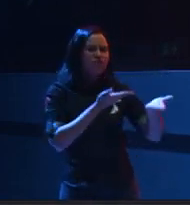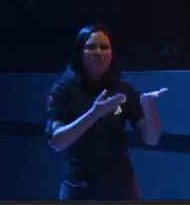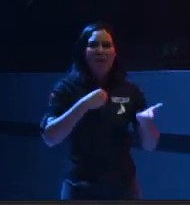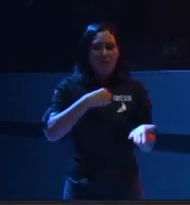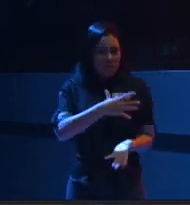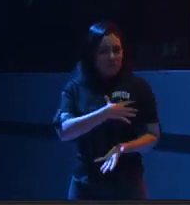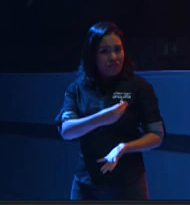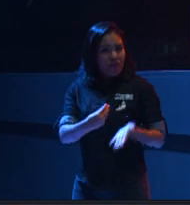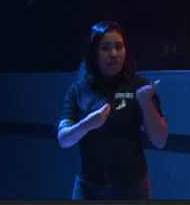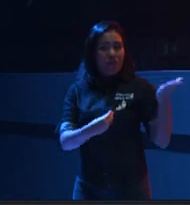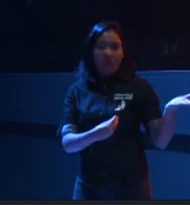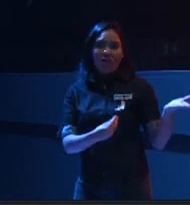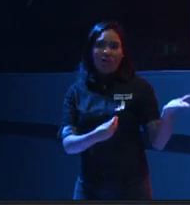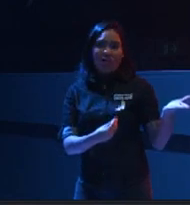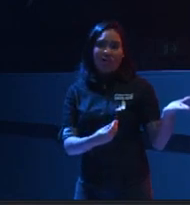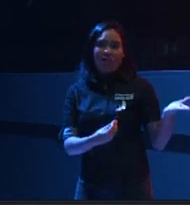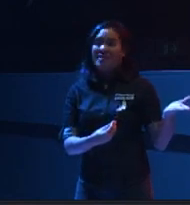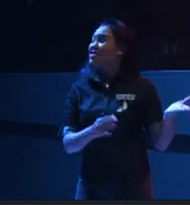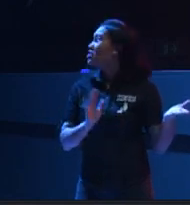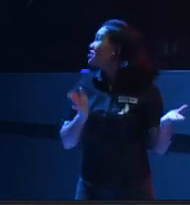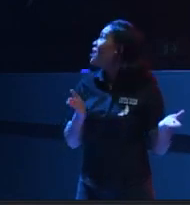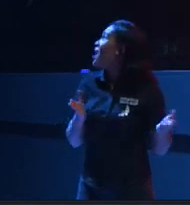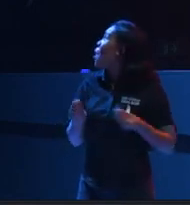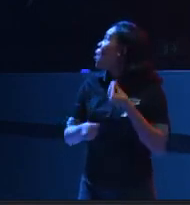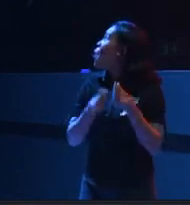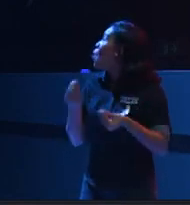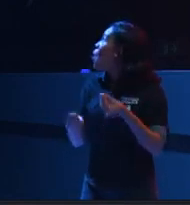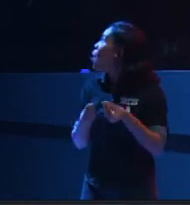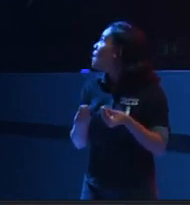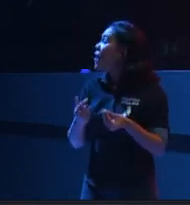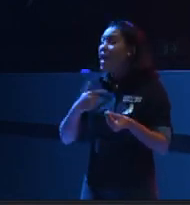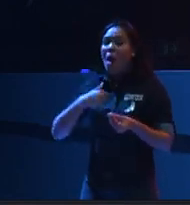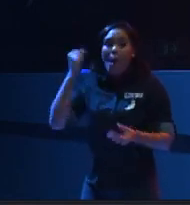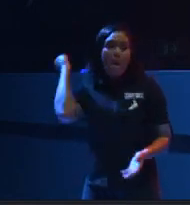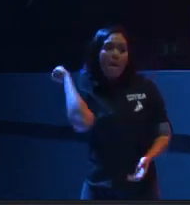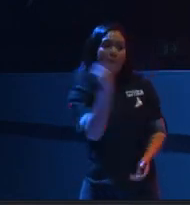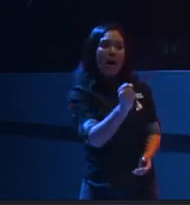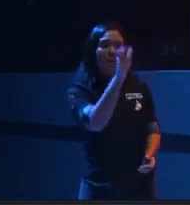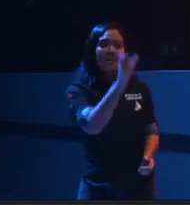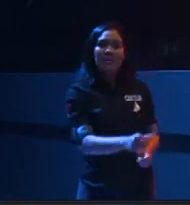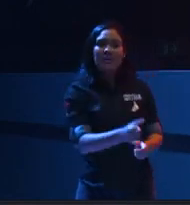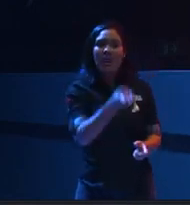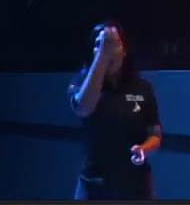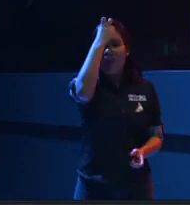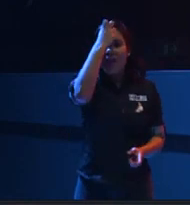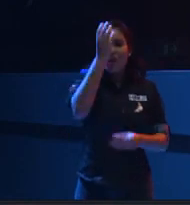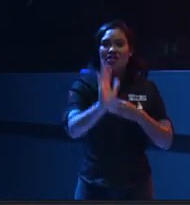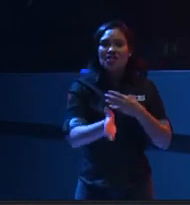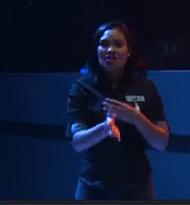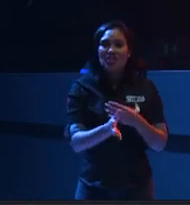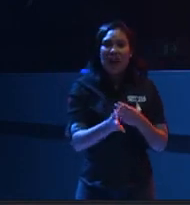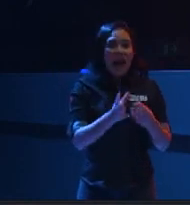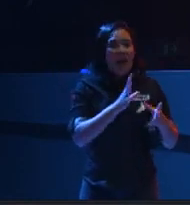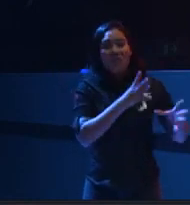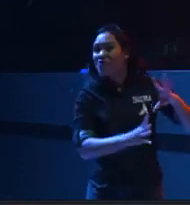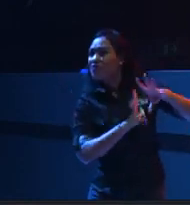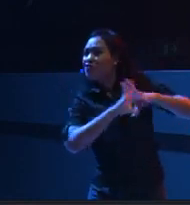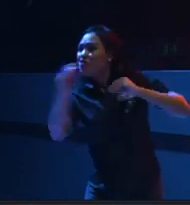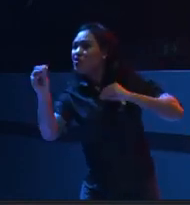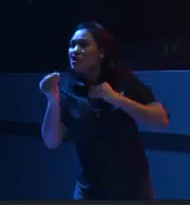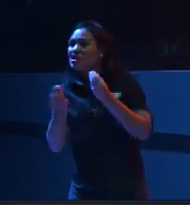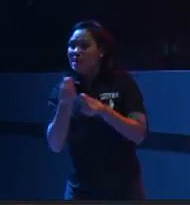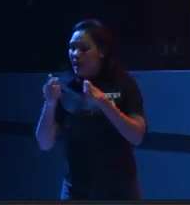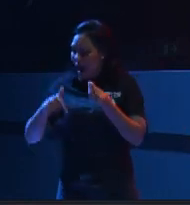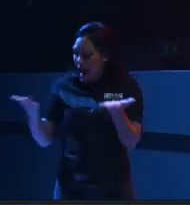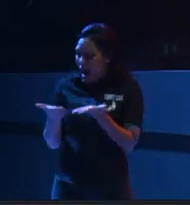egípcio tive que fugir para o meu avô não me matar eu não tive a menor capacidade eu agora com 80 anos velho já cansado já